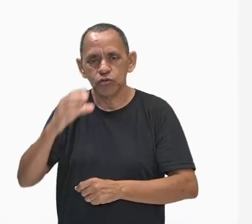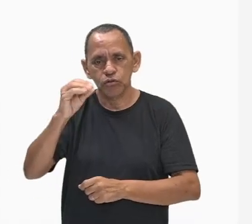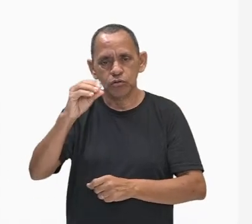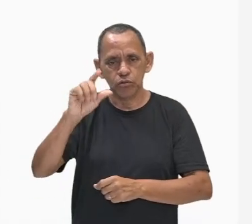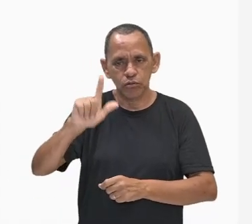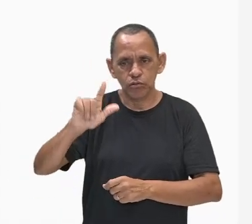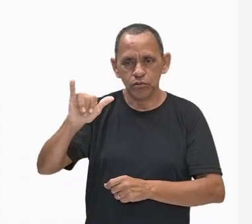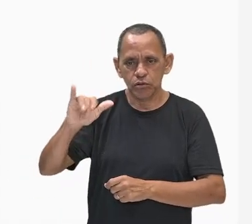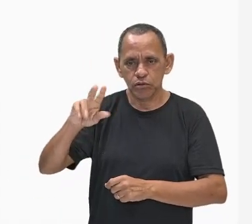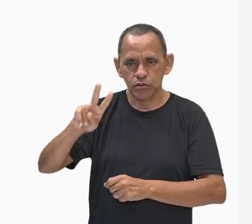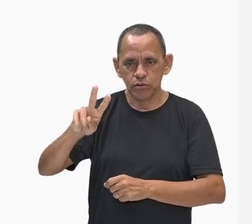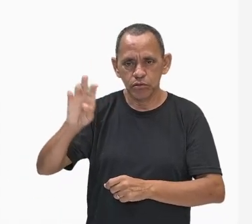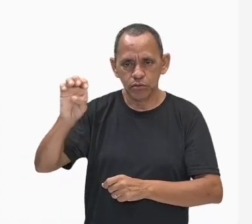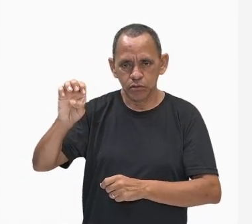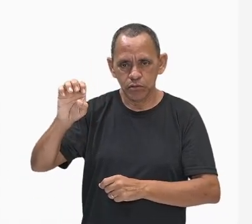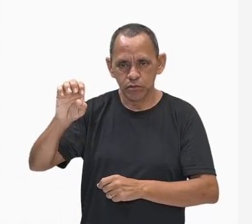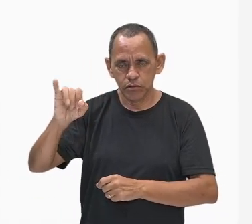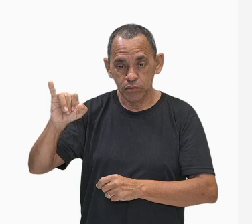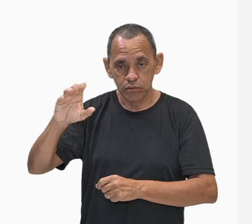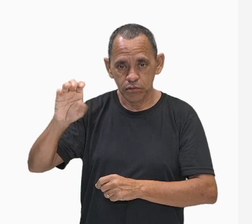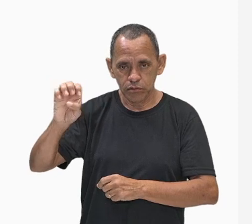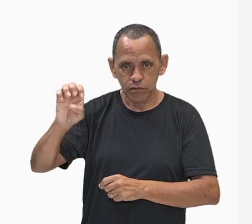lá, gente. Em